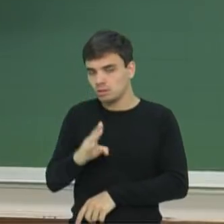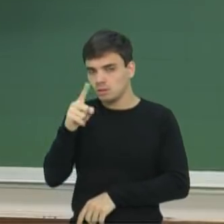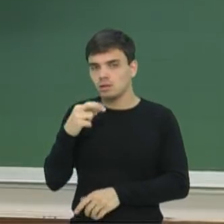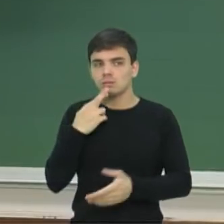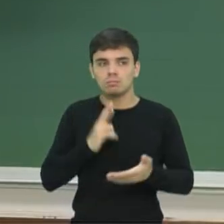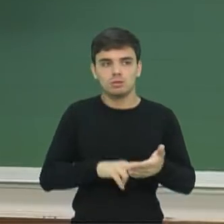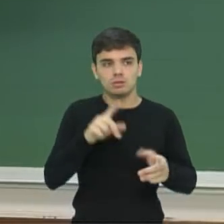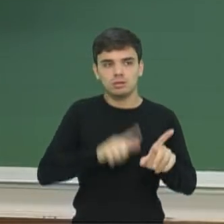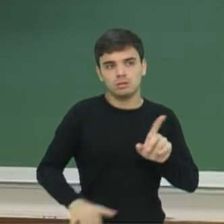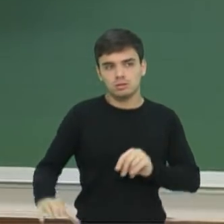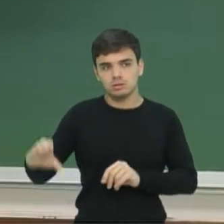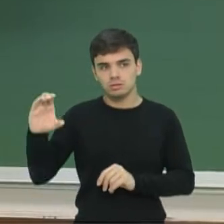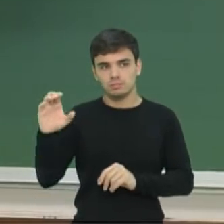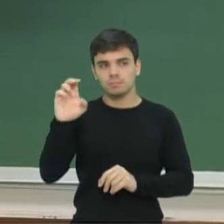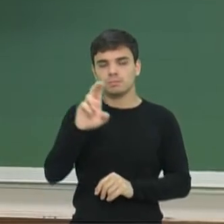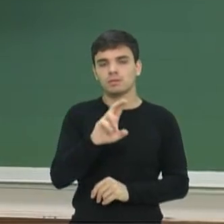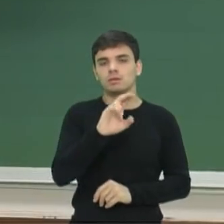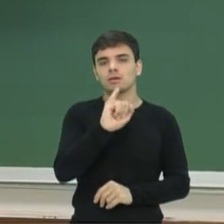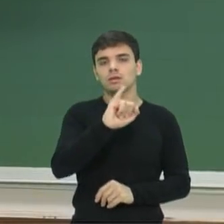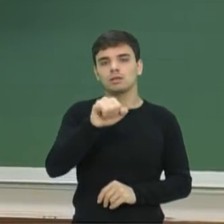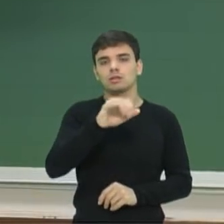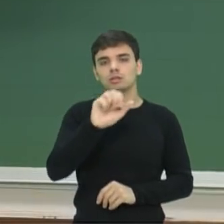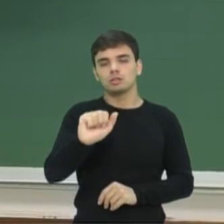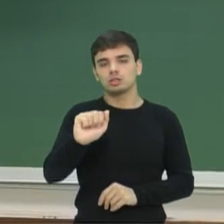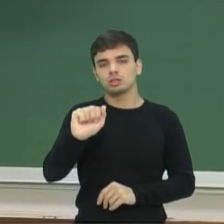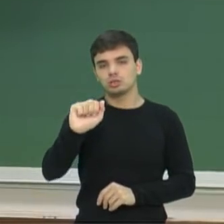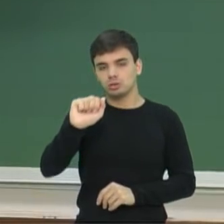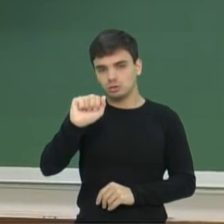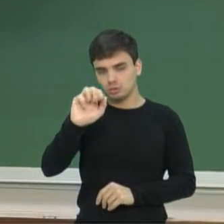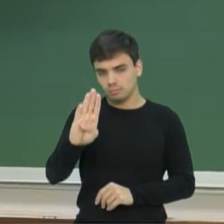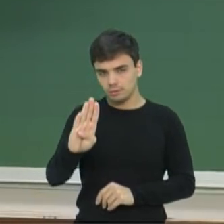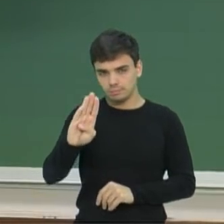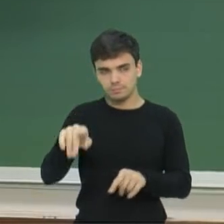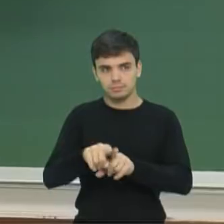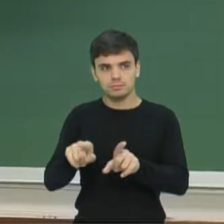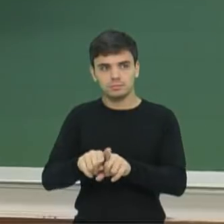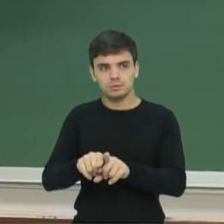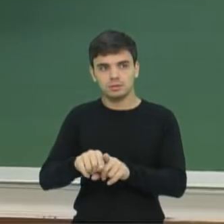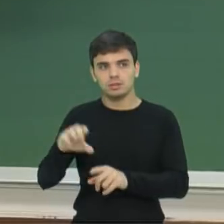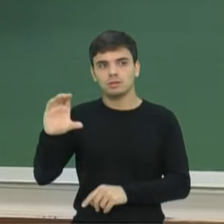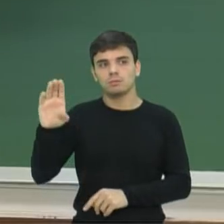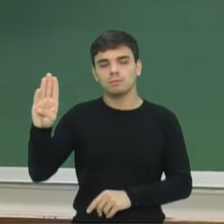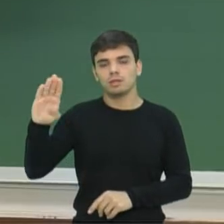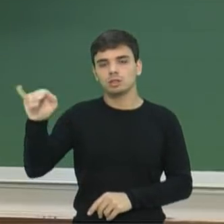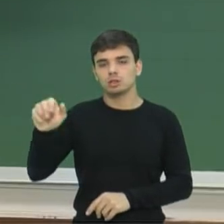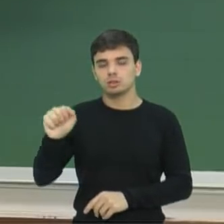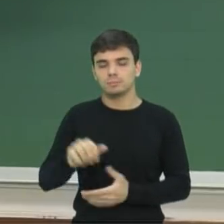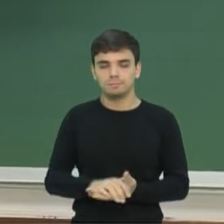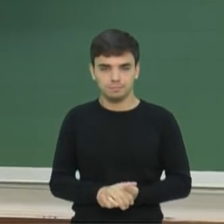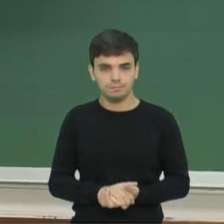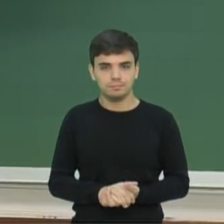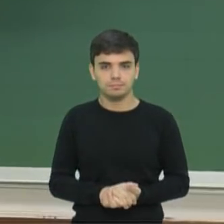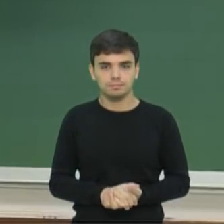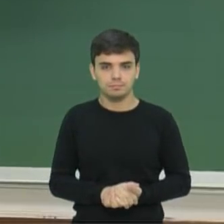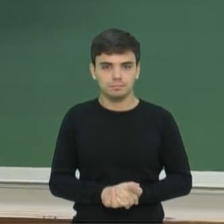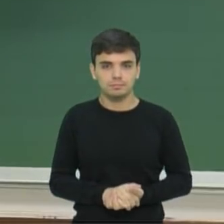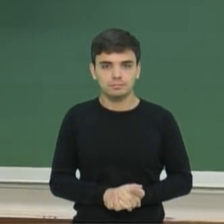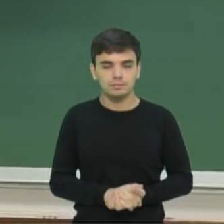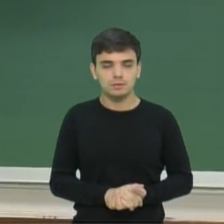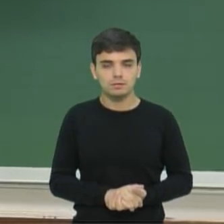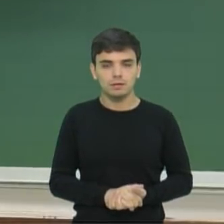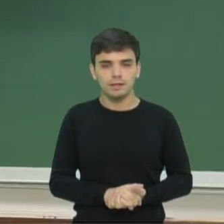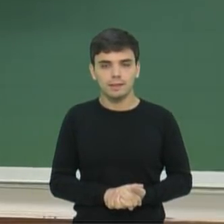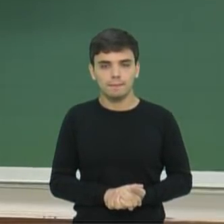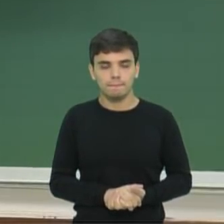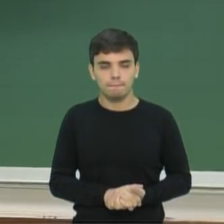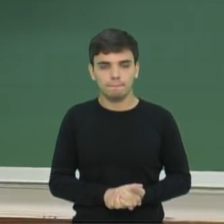correta, letra C. Então temos a Federação Internacional do Judô e a Confederação Brasileira de Judô, IJF e CBJ. Então